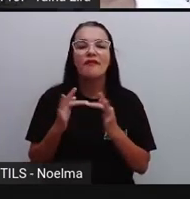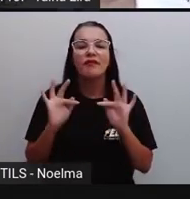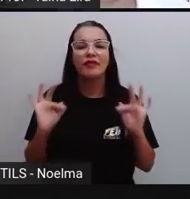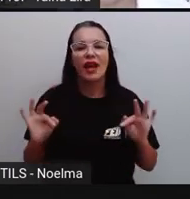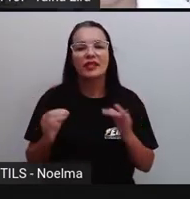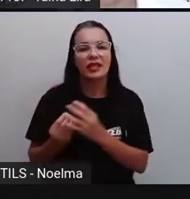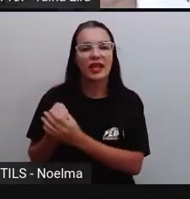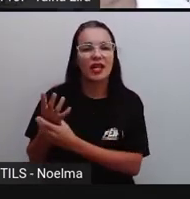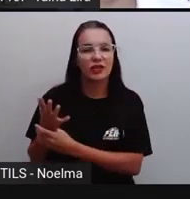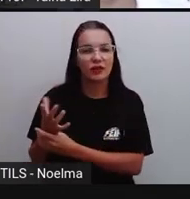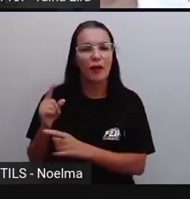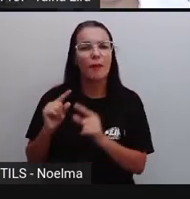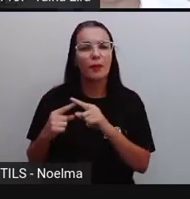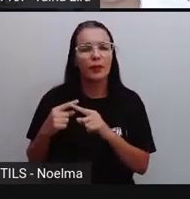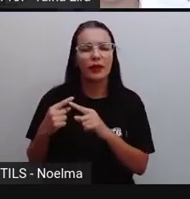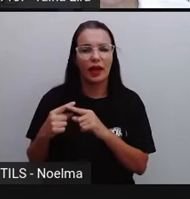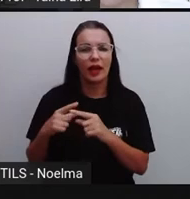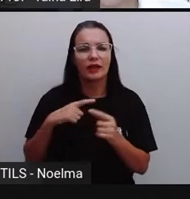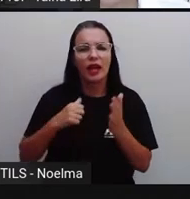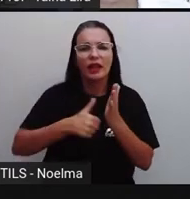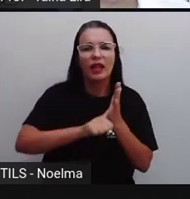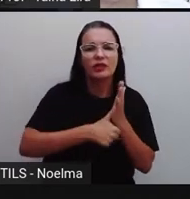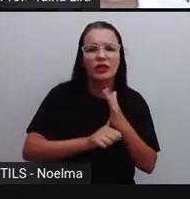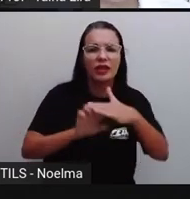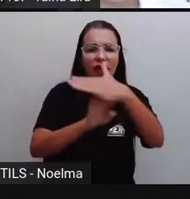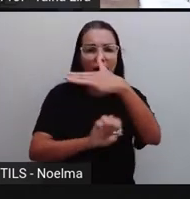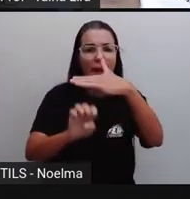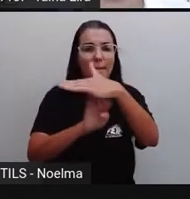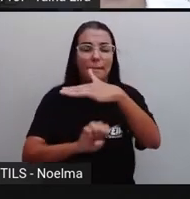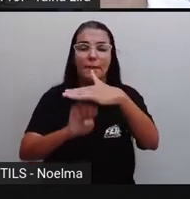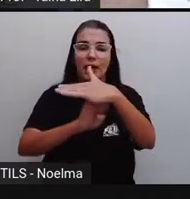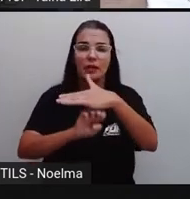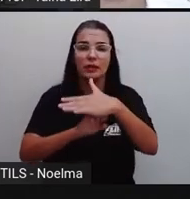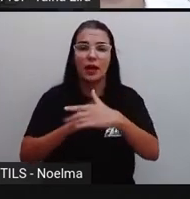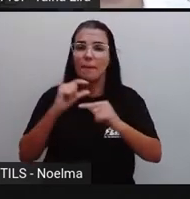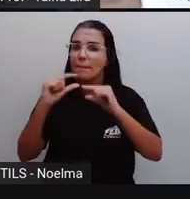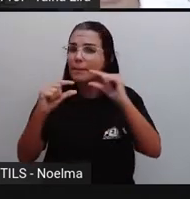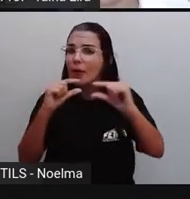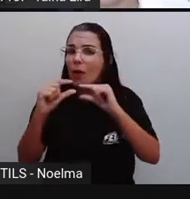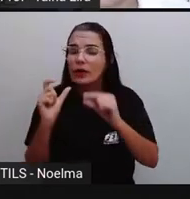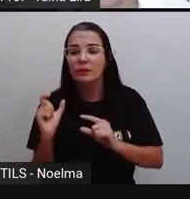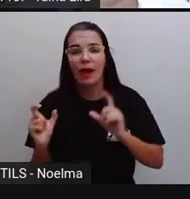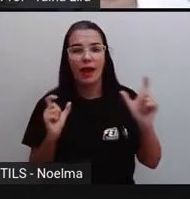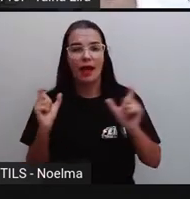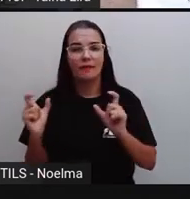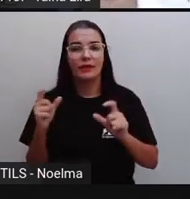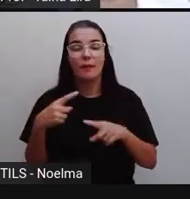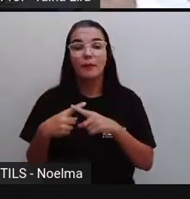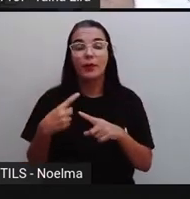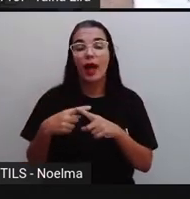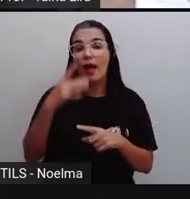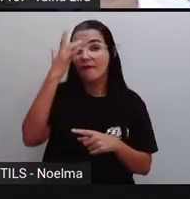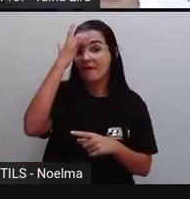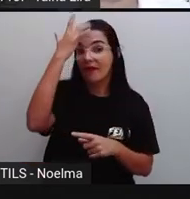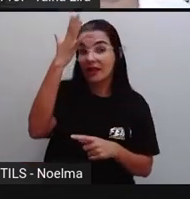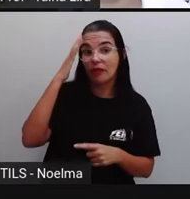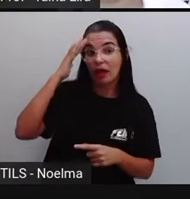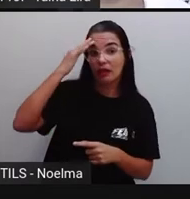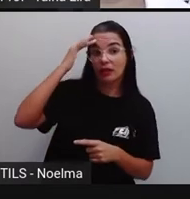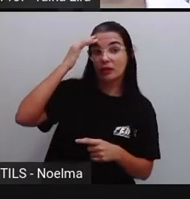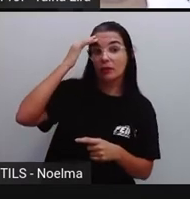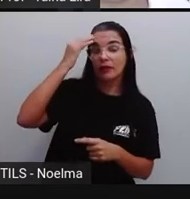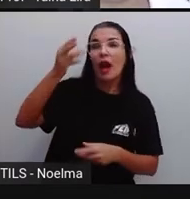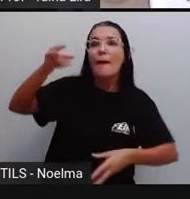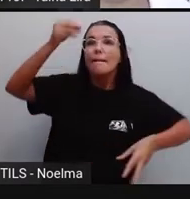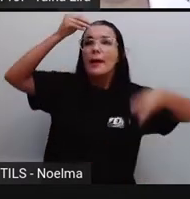empresa em poucas palavras para ter fácil memorização do público. Então, o slogan é uma frase criativa que,